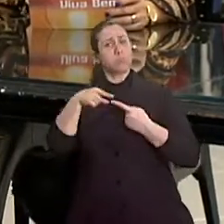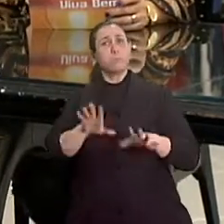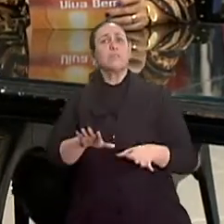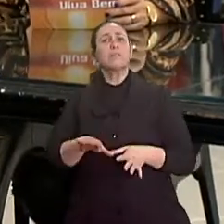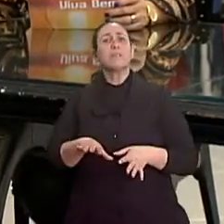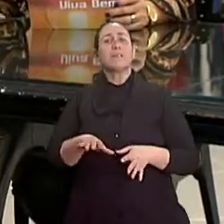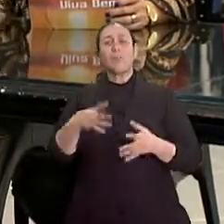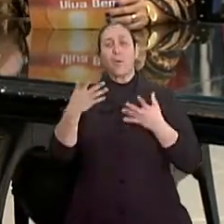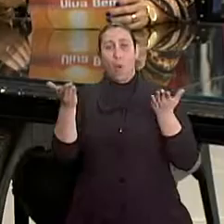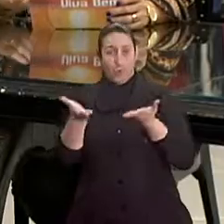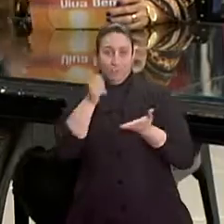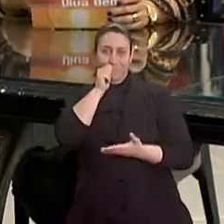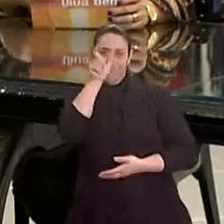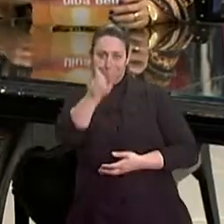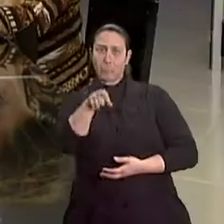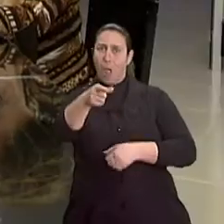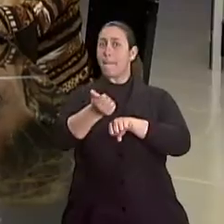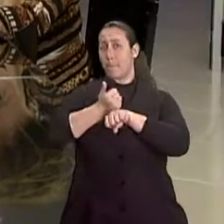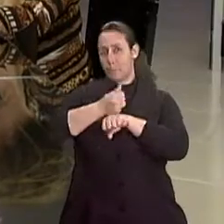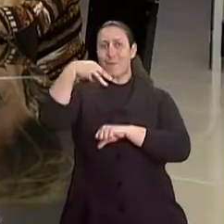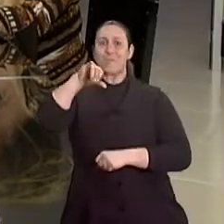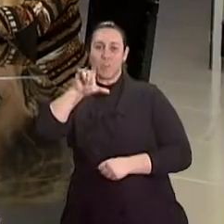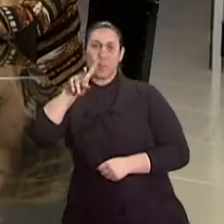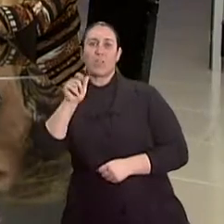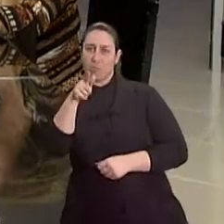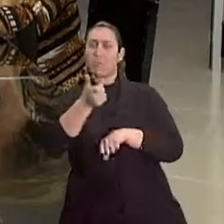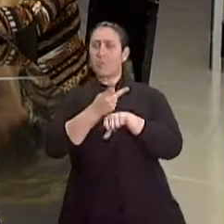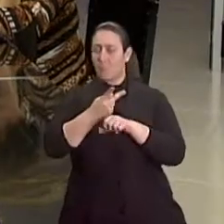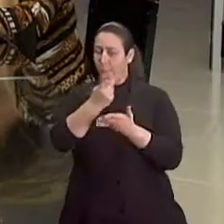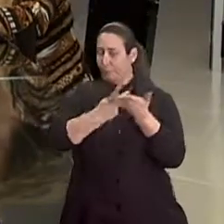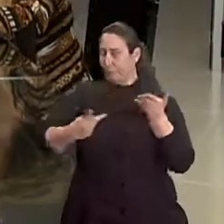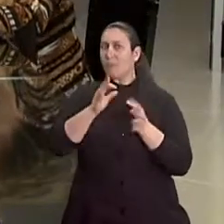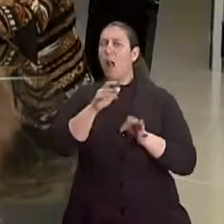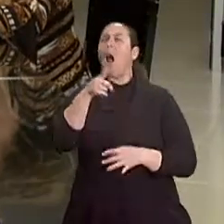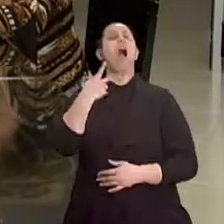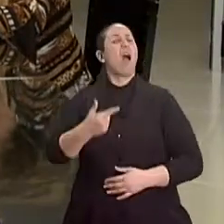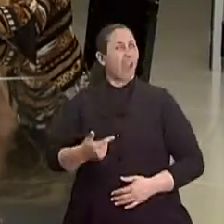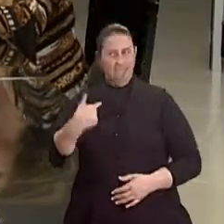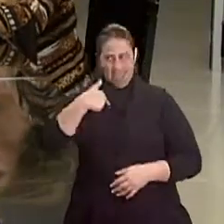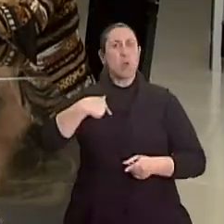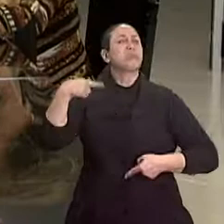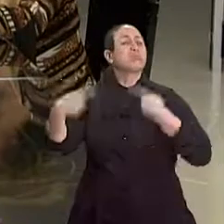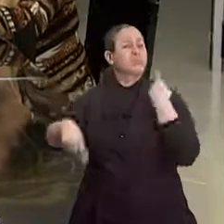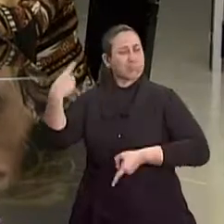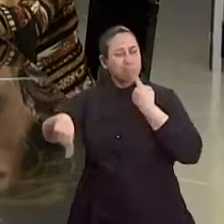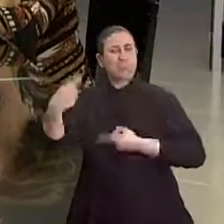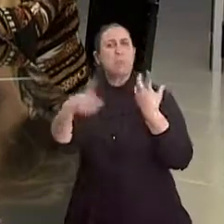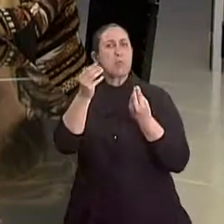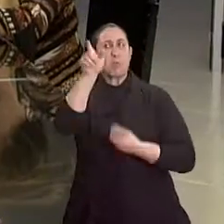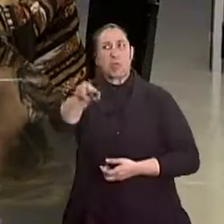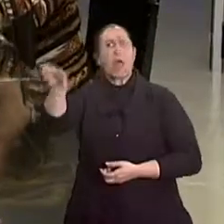uma estilista que muitas e muitas vezes... Ah, eu discuto com as minhas clientes. Tu discute com as tuas clientes? Eu sei disso. Eu tu discuto.